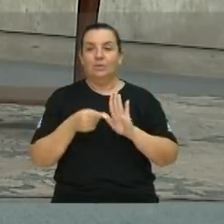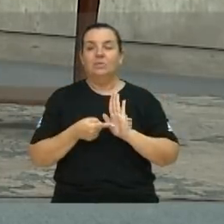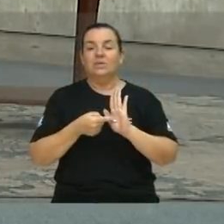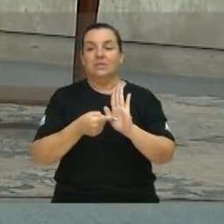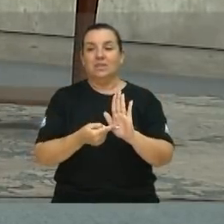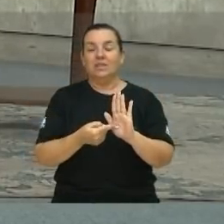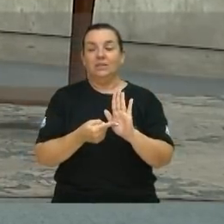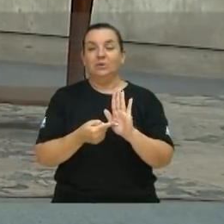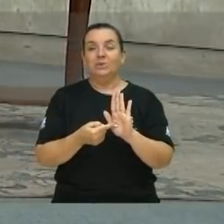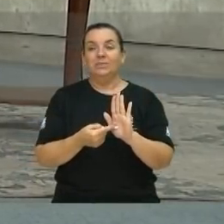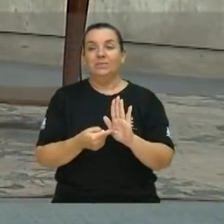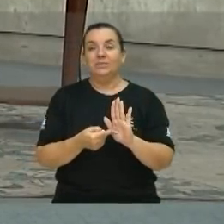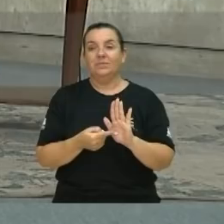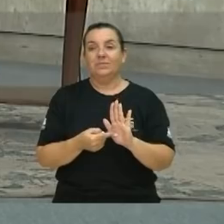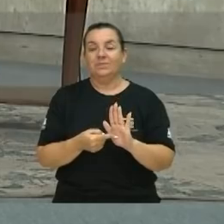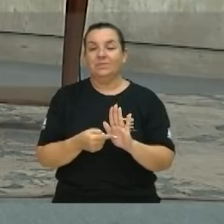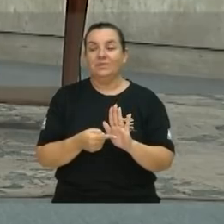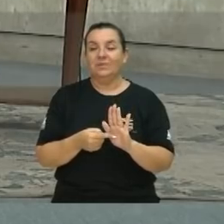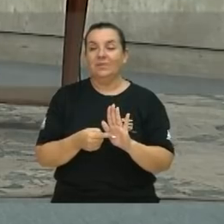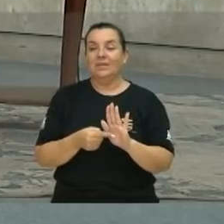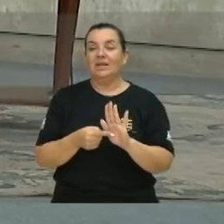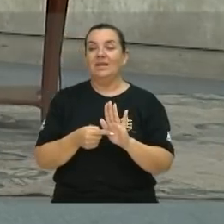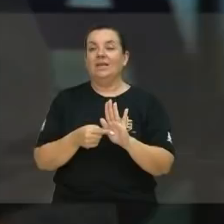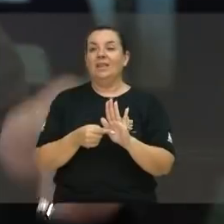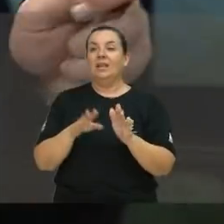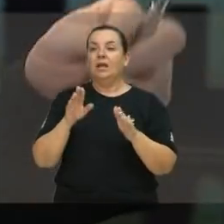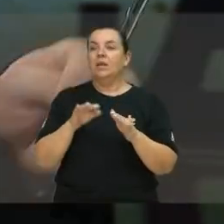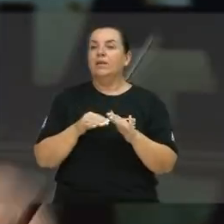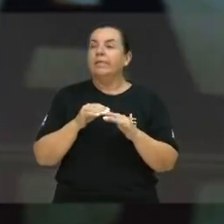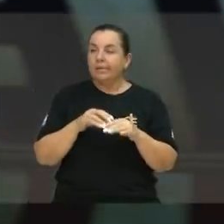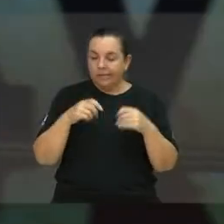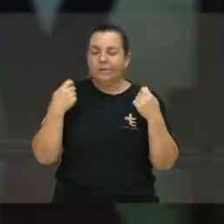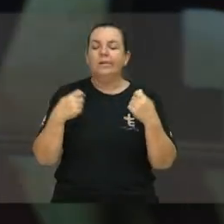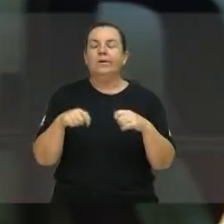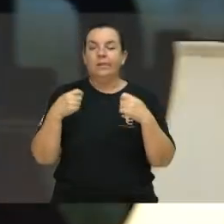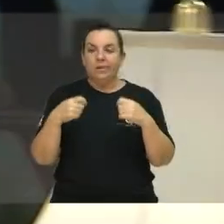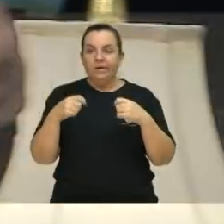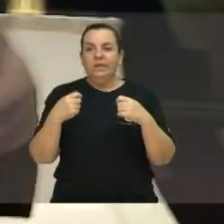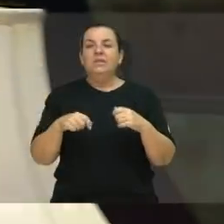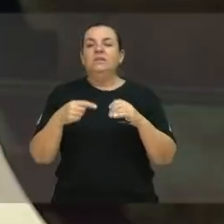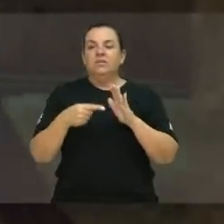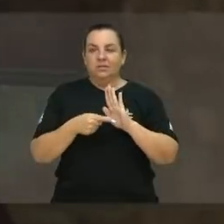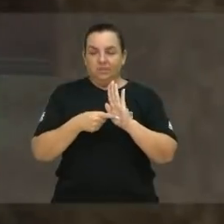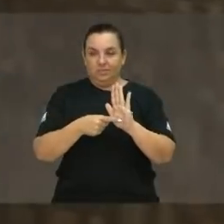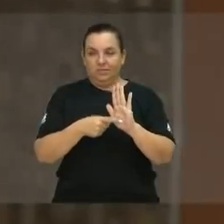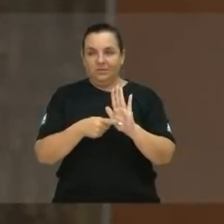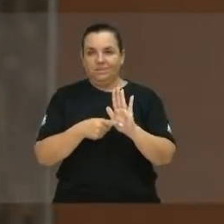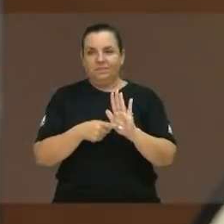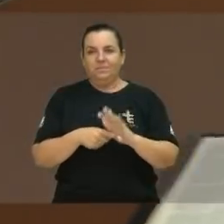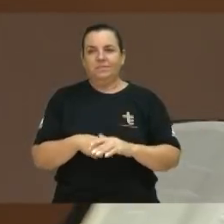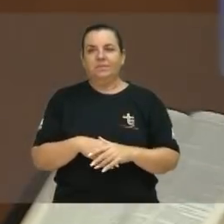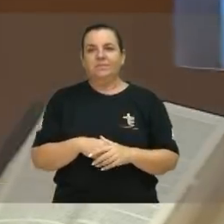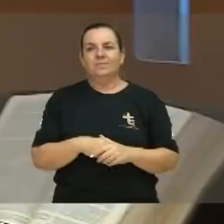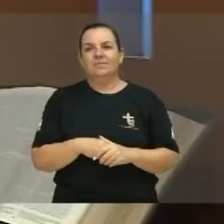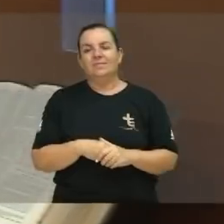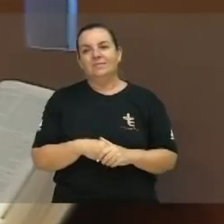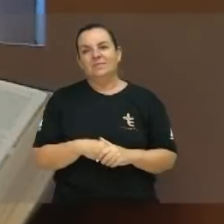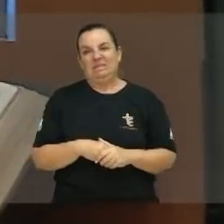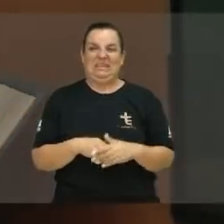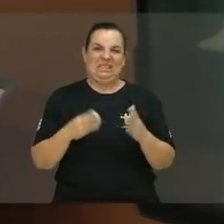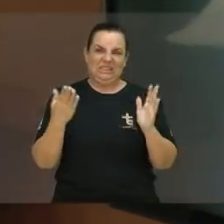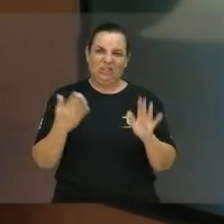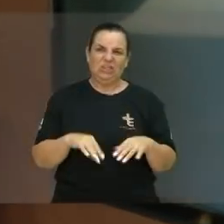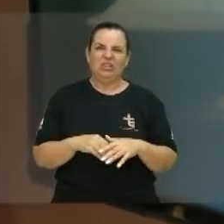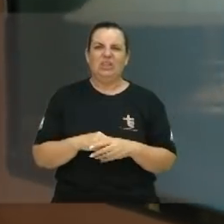de uma transversalidade comunitária e vamos para mais um ixi o